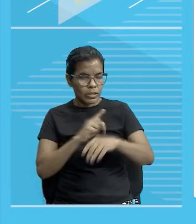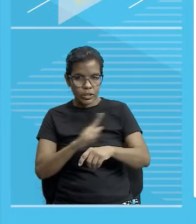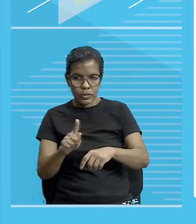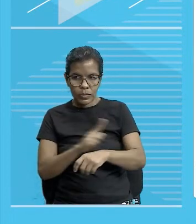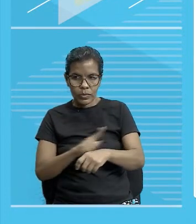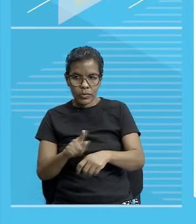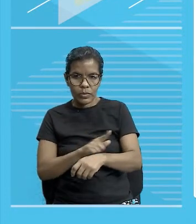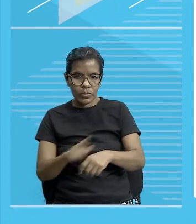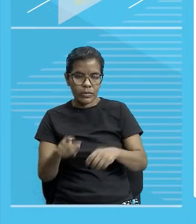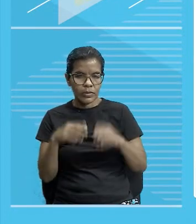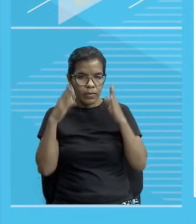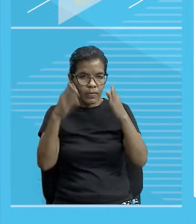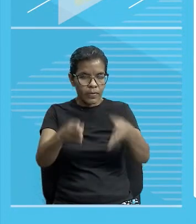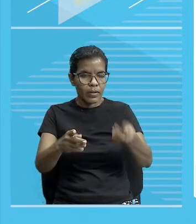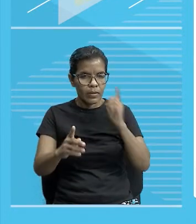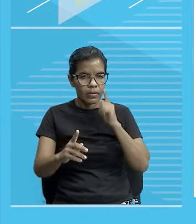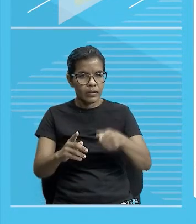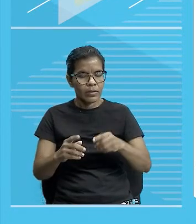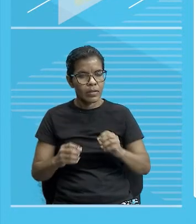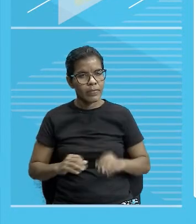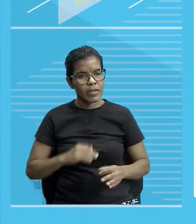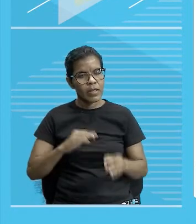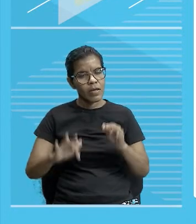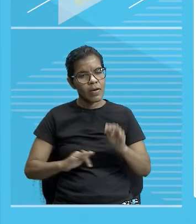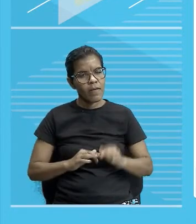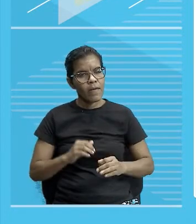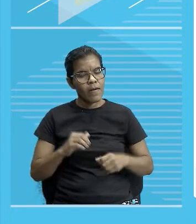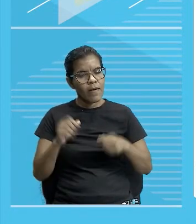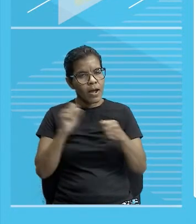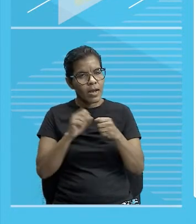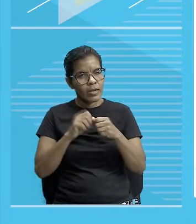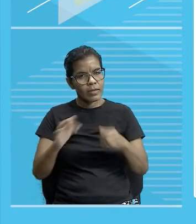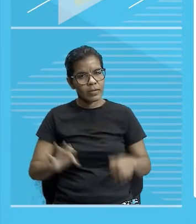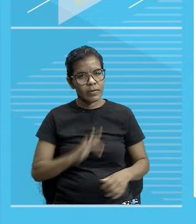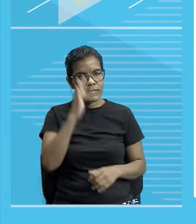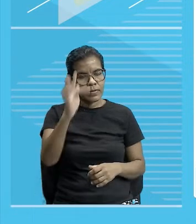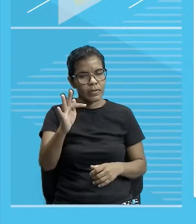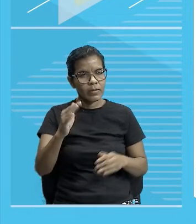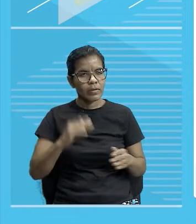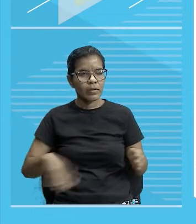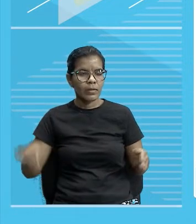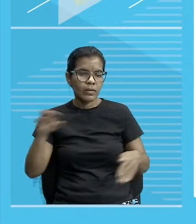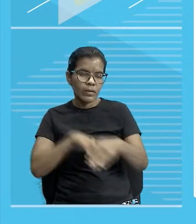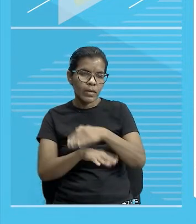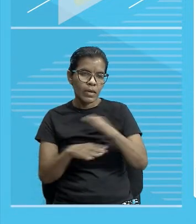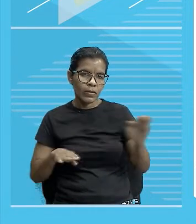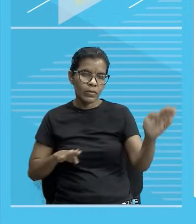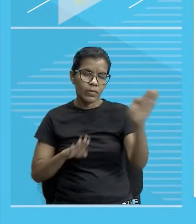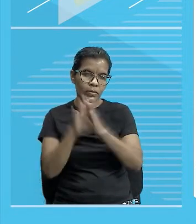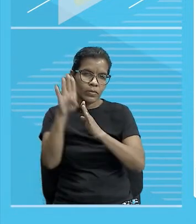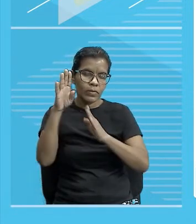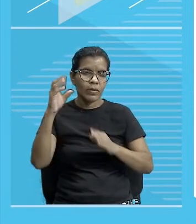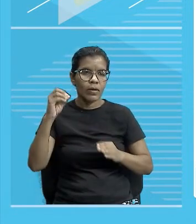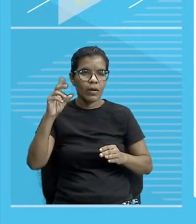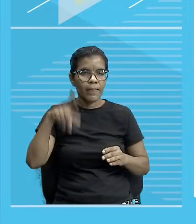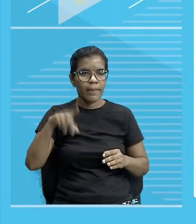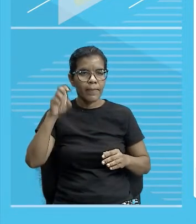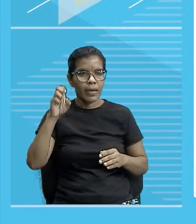e determinam ações futuras dentro do nível operacional que melhor conduz vai conduzir